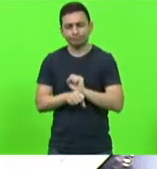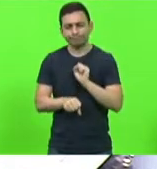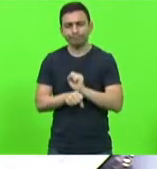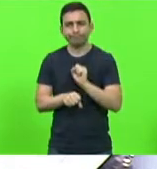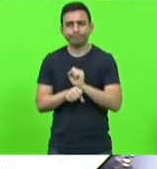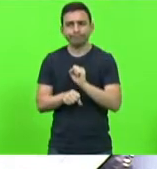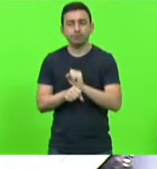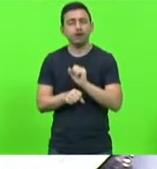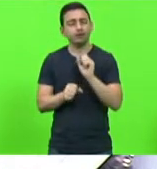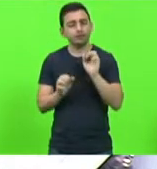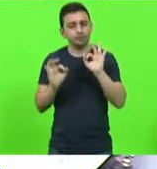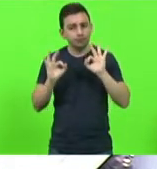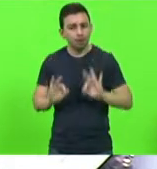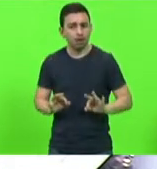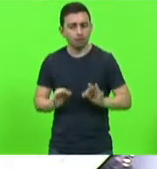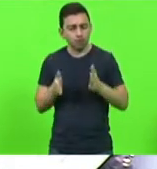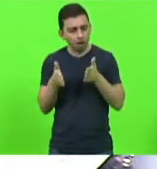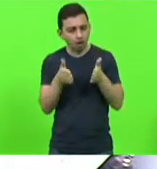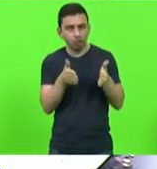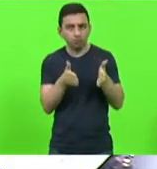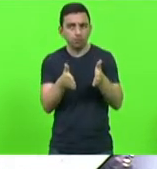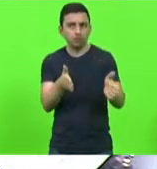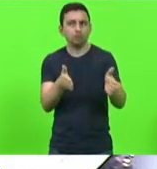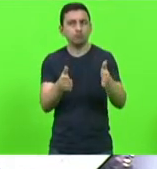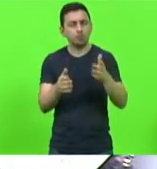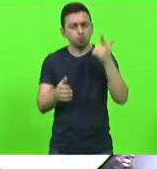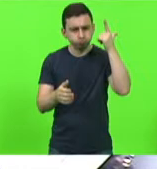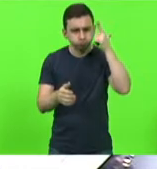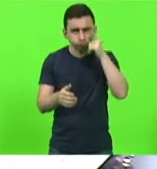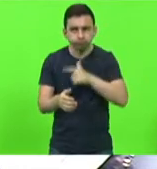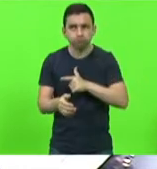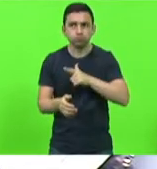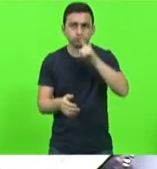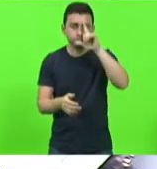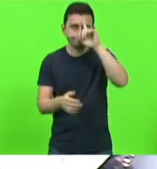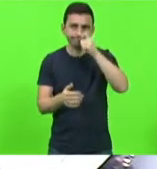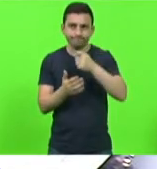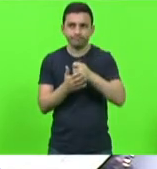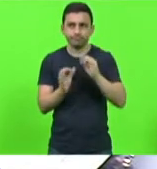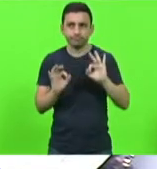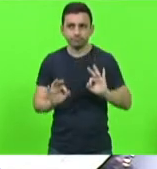dos caminhos como de solução para o Brasil, que é a nossa reforma